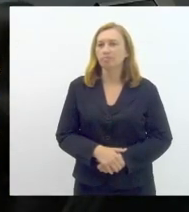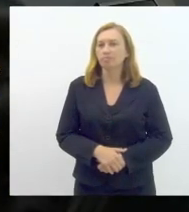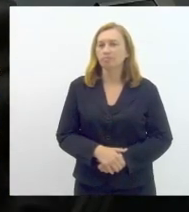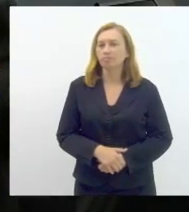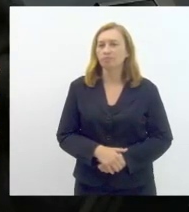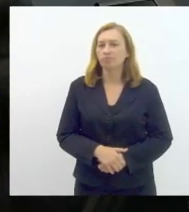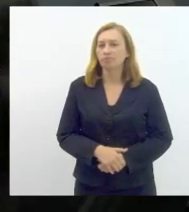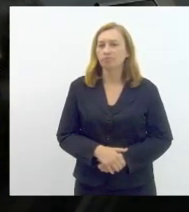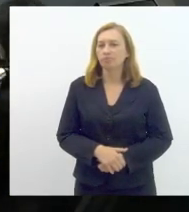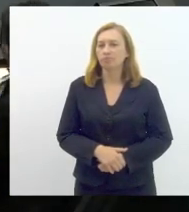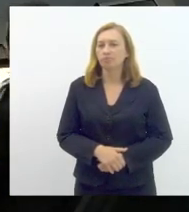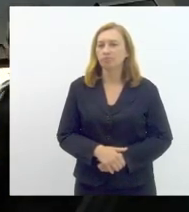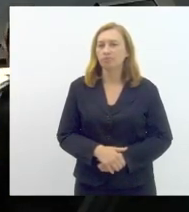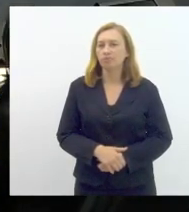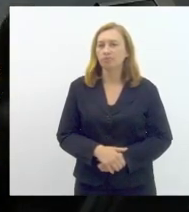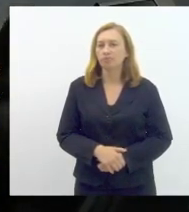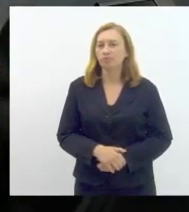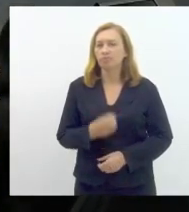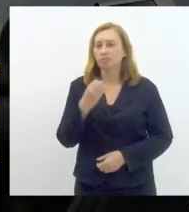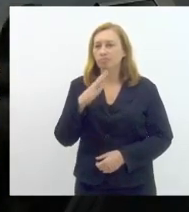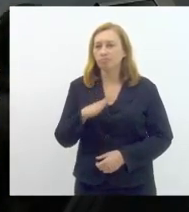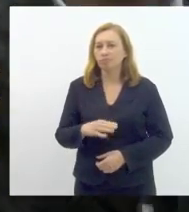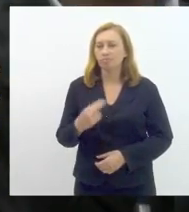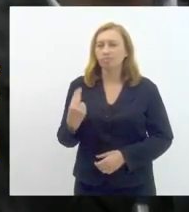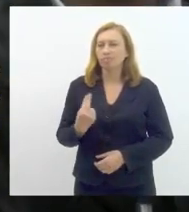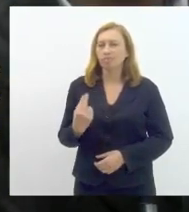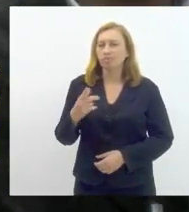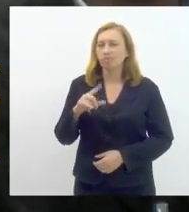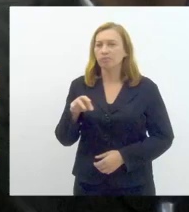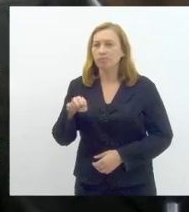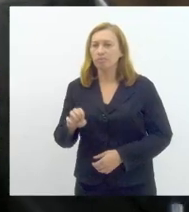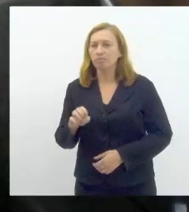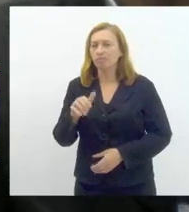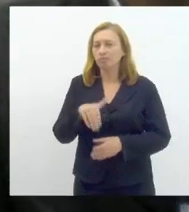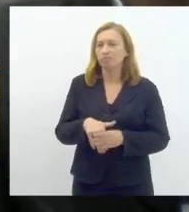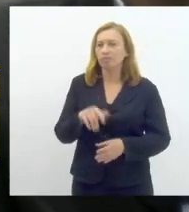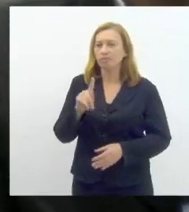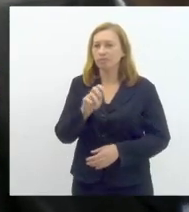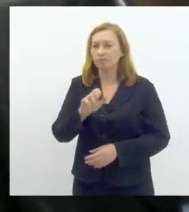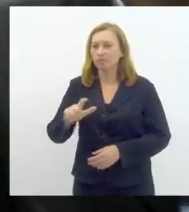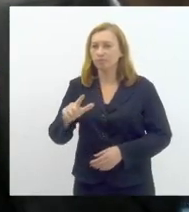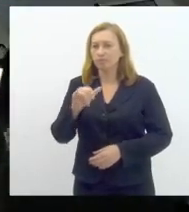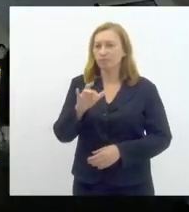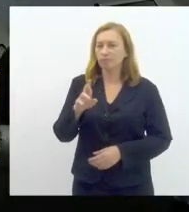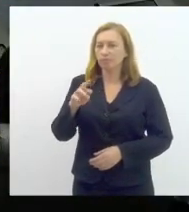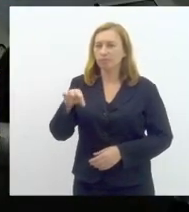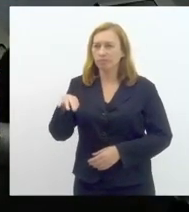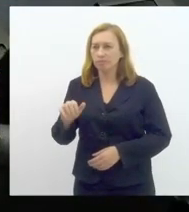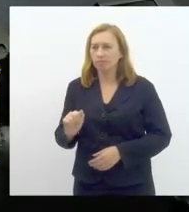Rebeca, mais um voto. Vai lá. Boa tarde, meu nome é Eloá e eu voto em Gabriel Matos de Miracema.